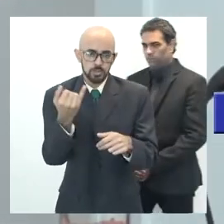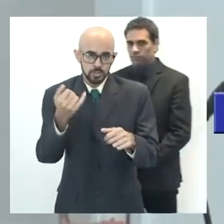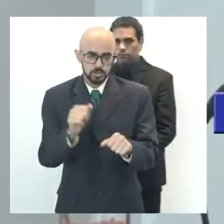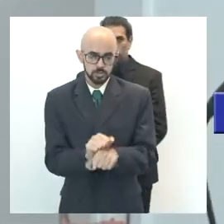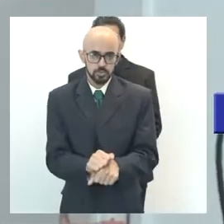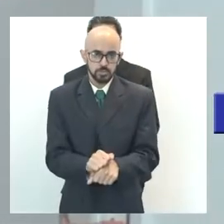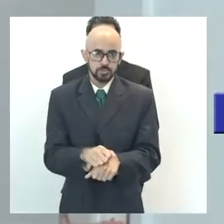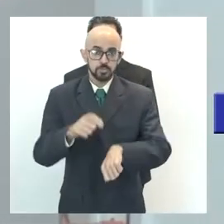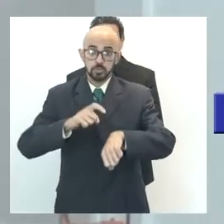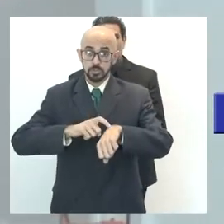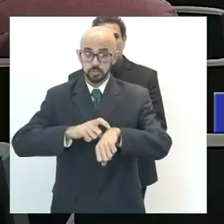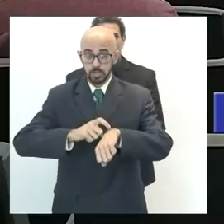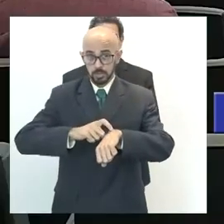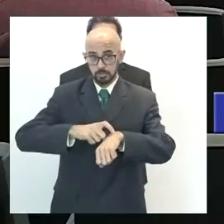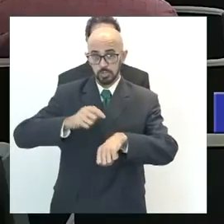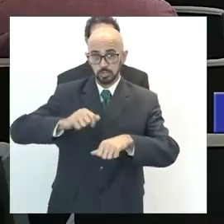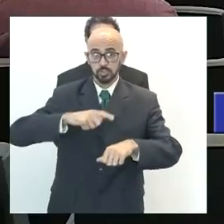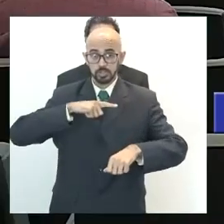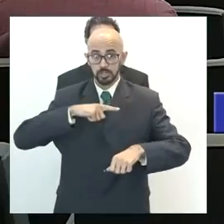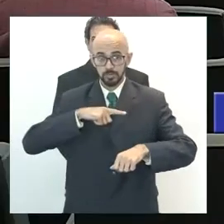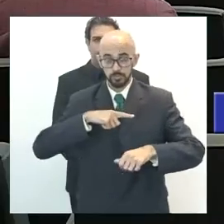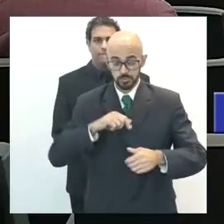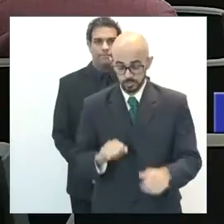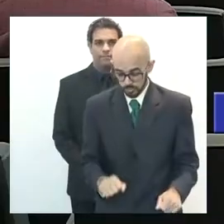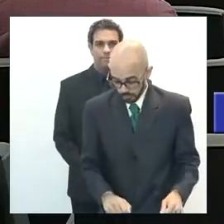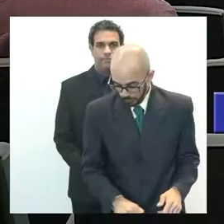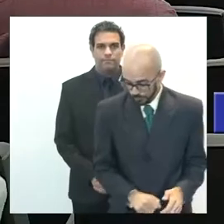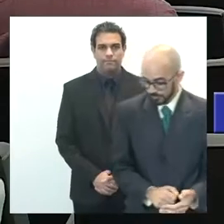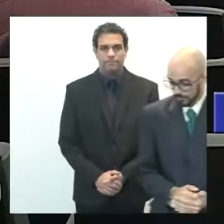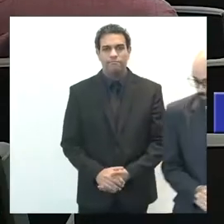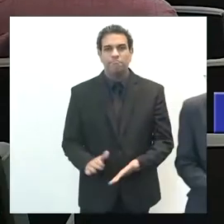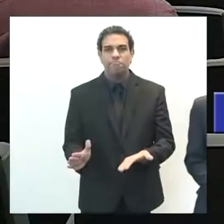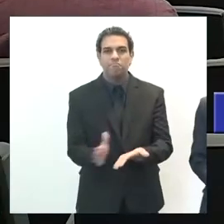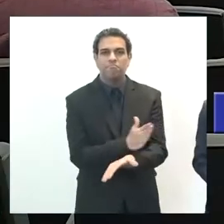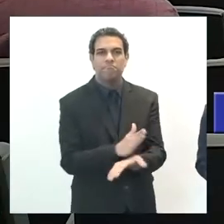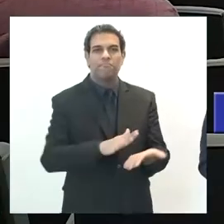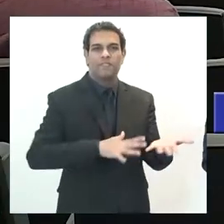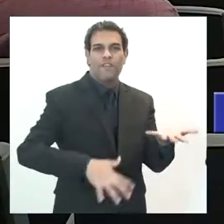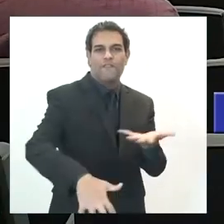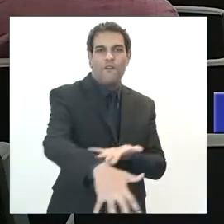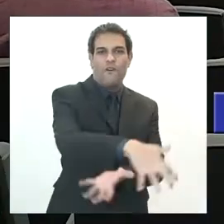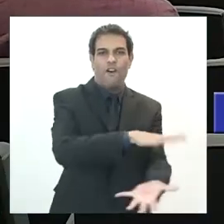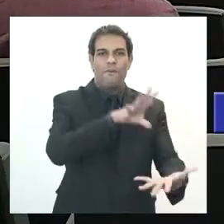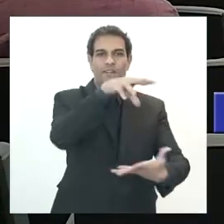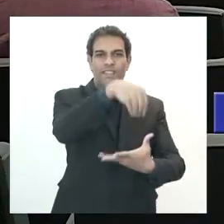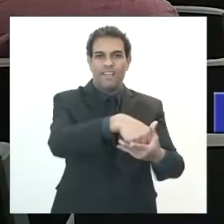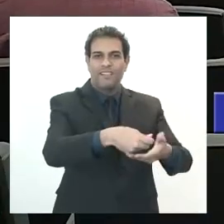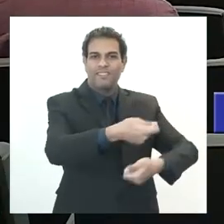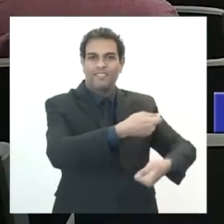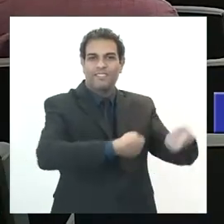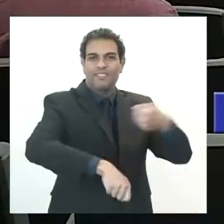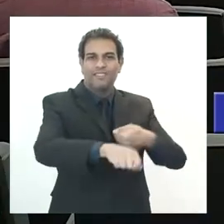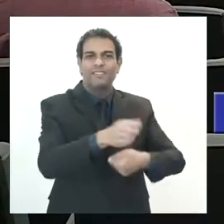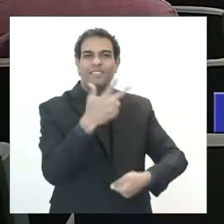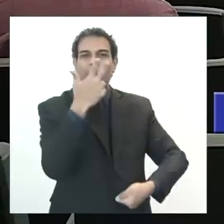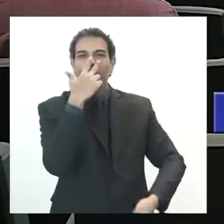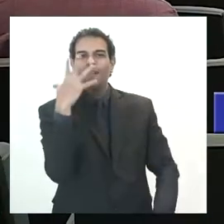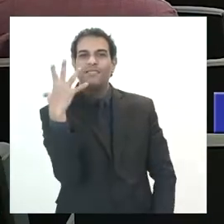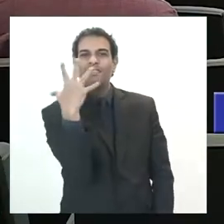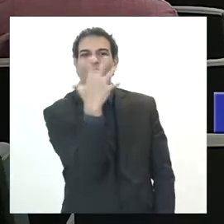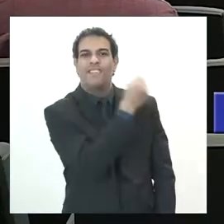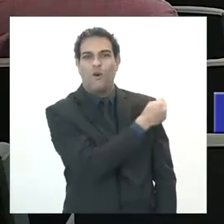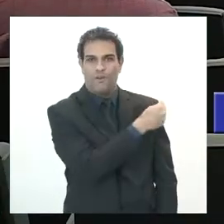tempos a gente tem visto é várias de é mas sendo colocadas pelos governos como reformas que irão salvar o nosso